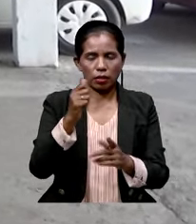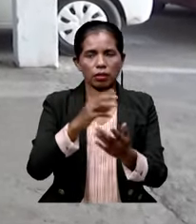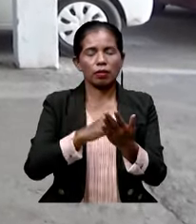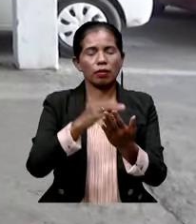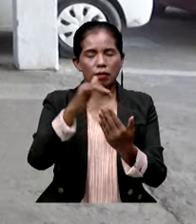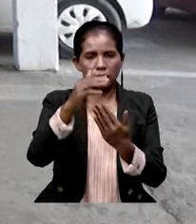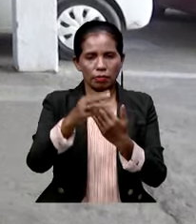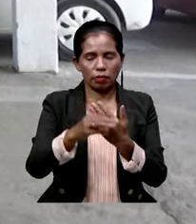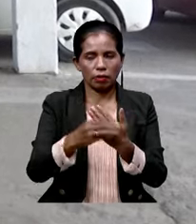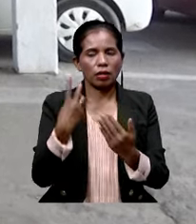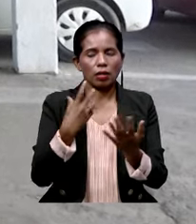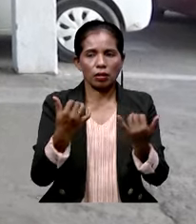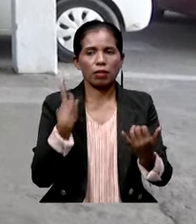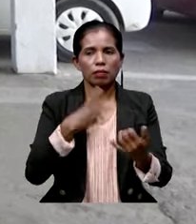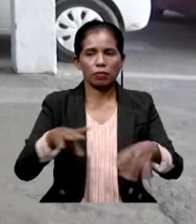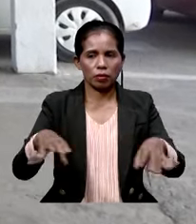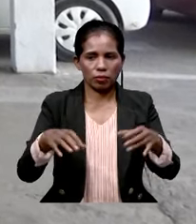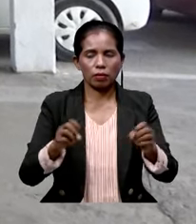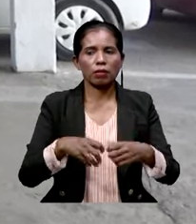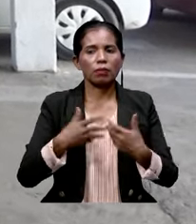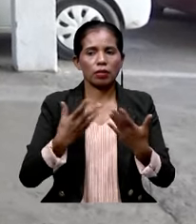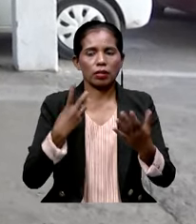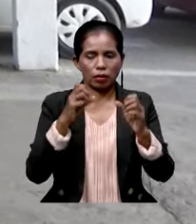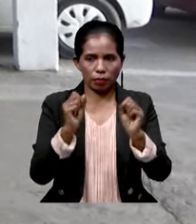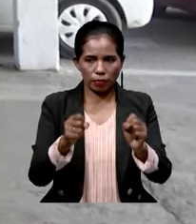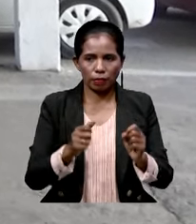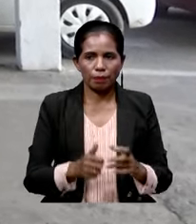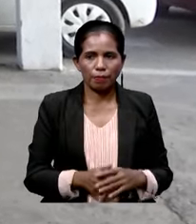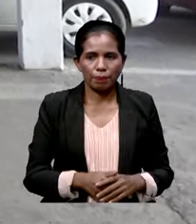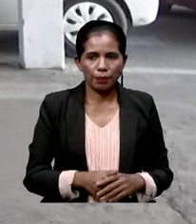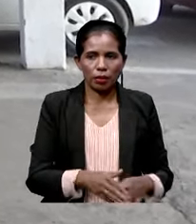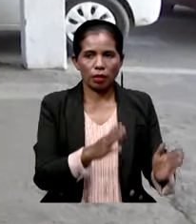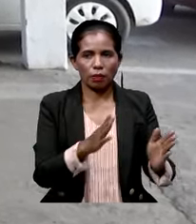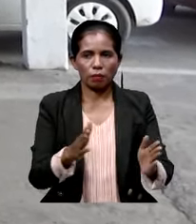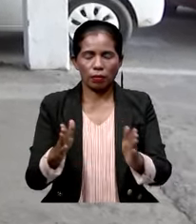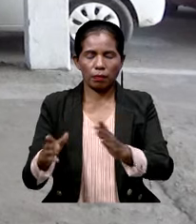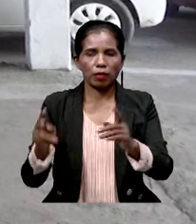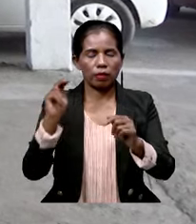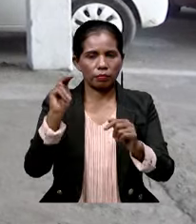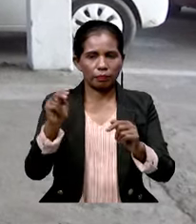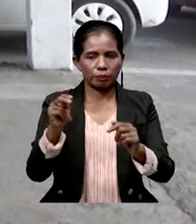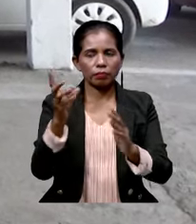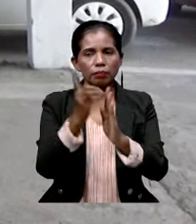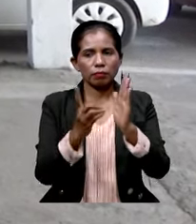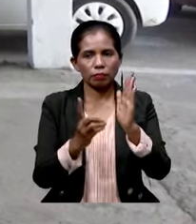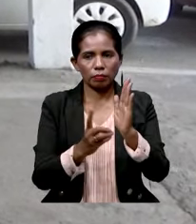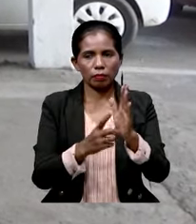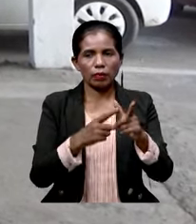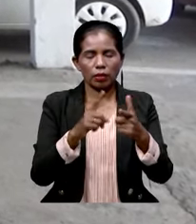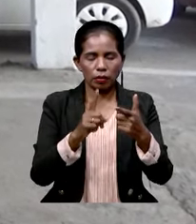dau, a minha esforço, ela, hoje, só para tu, prepara nenia dari sana para